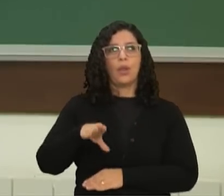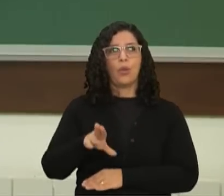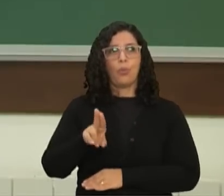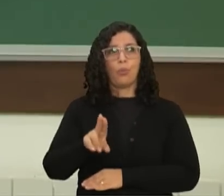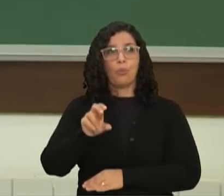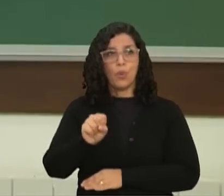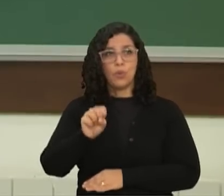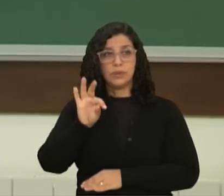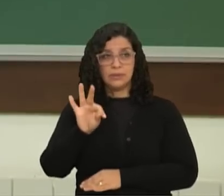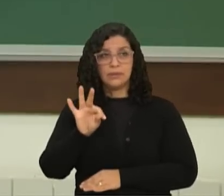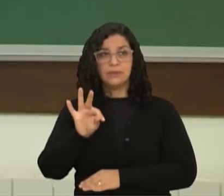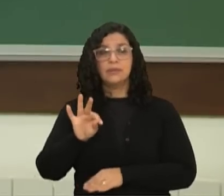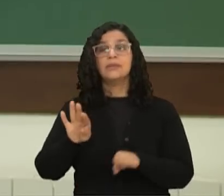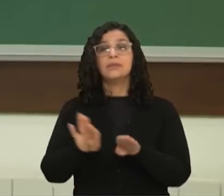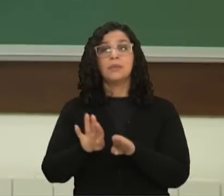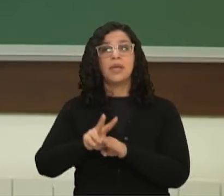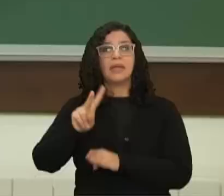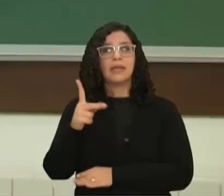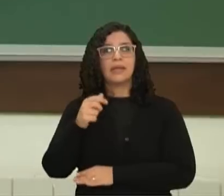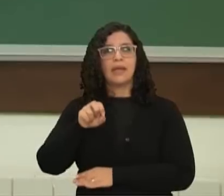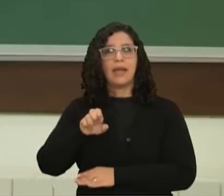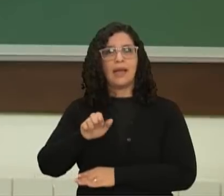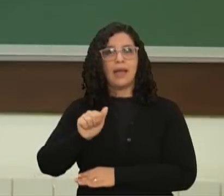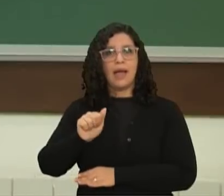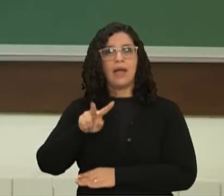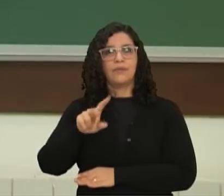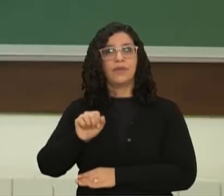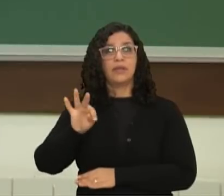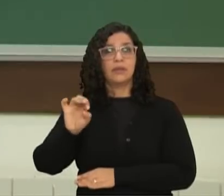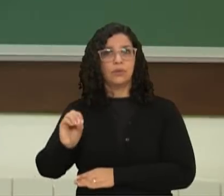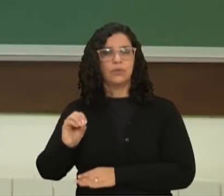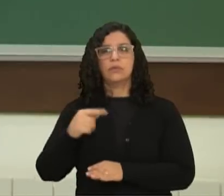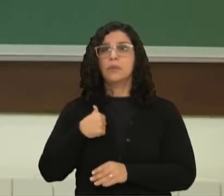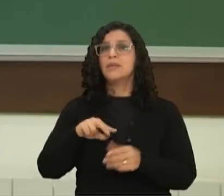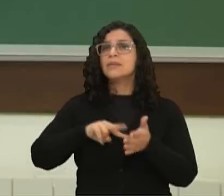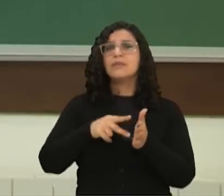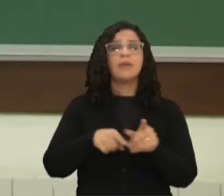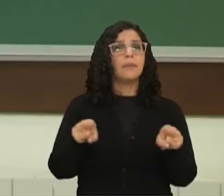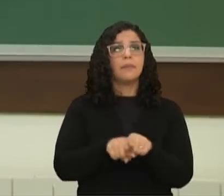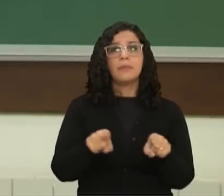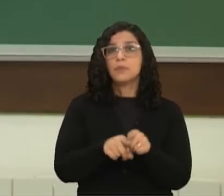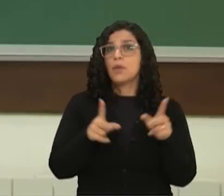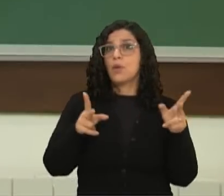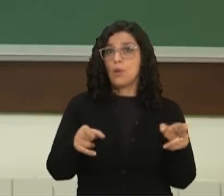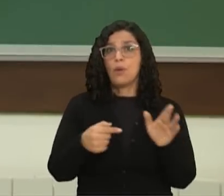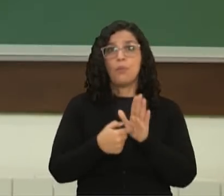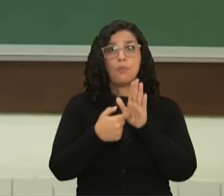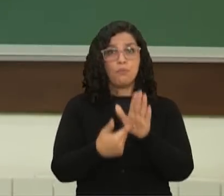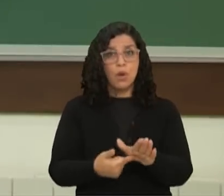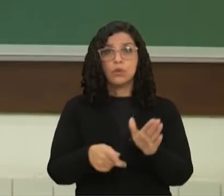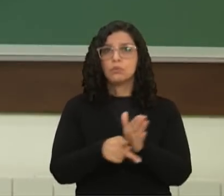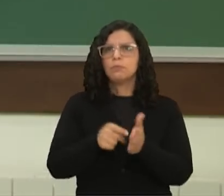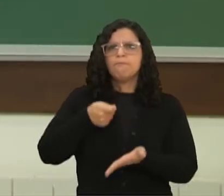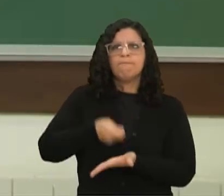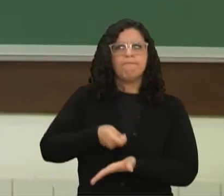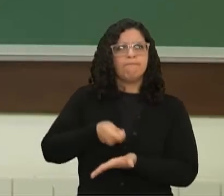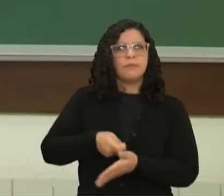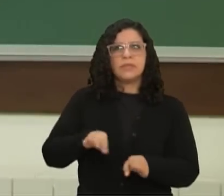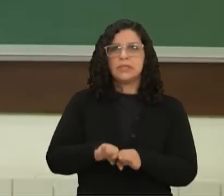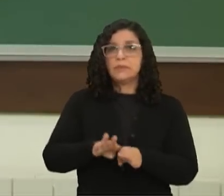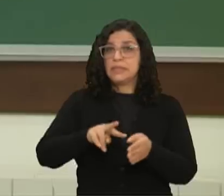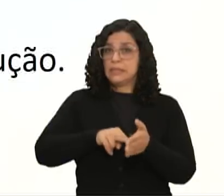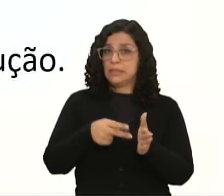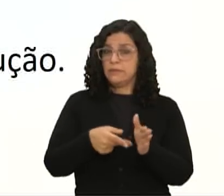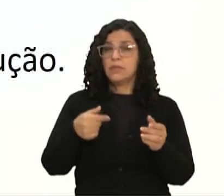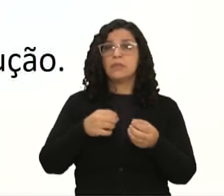have to. Gente, must e have to têm o mesmo significado. Os dois expressam obrigação, são